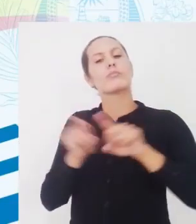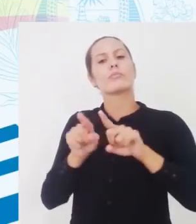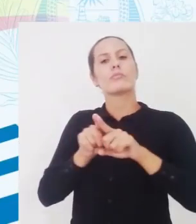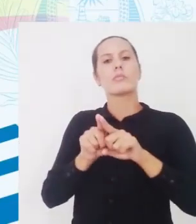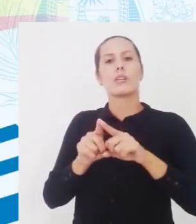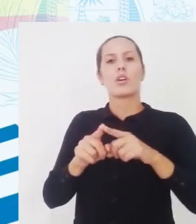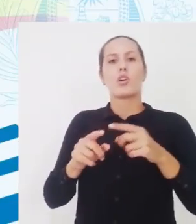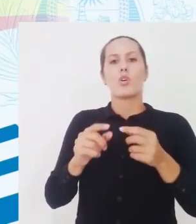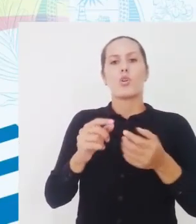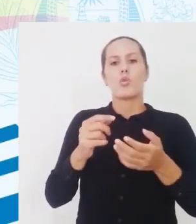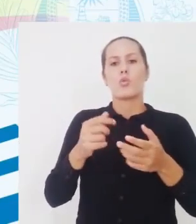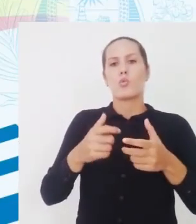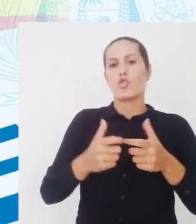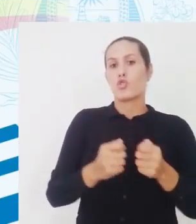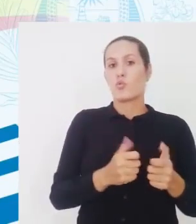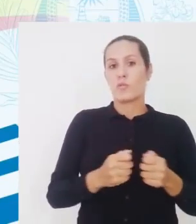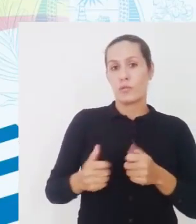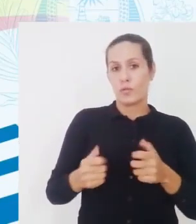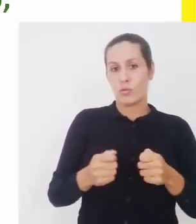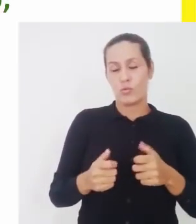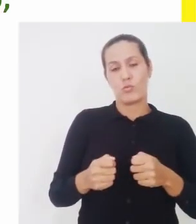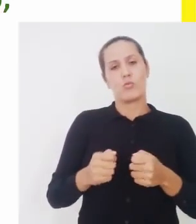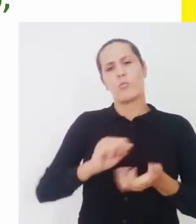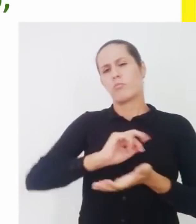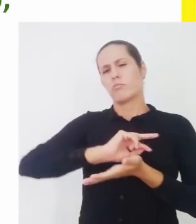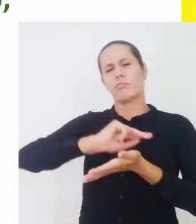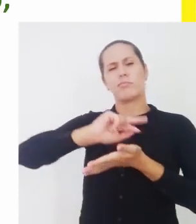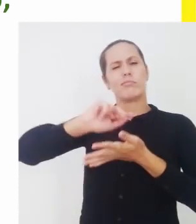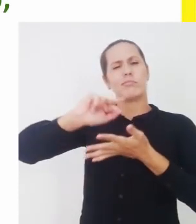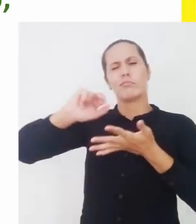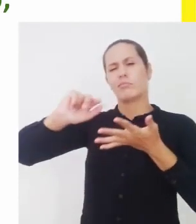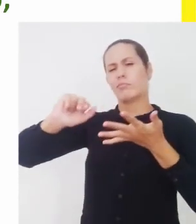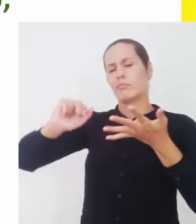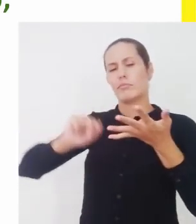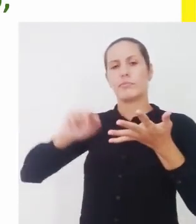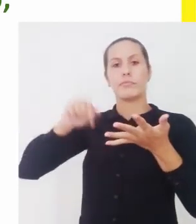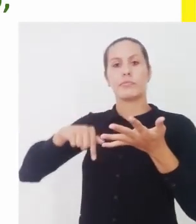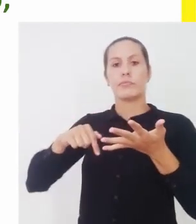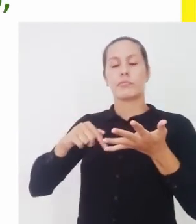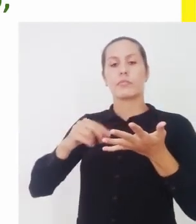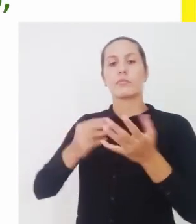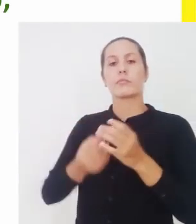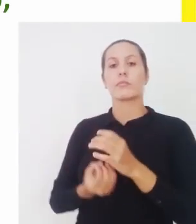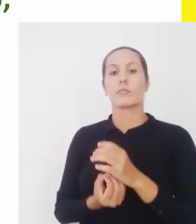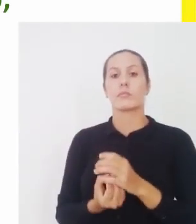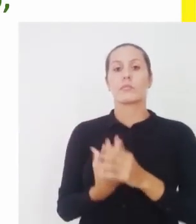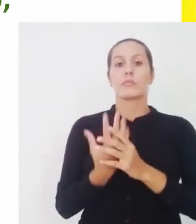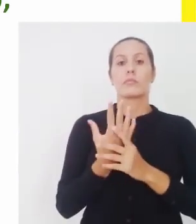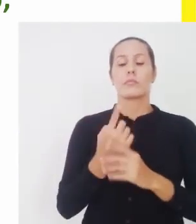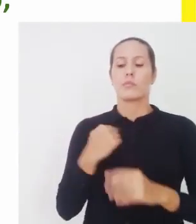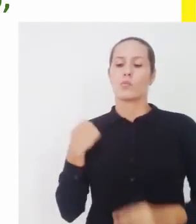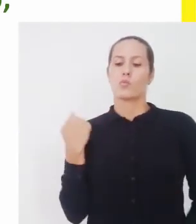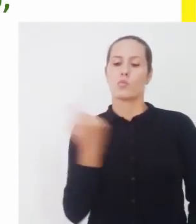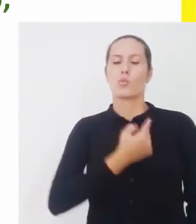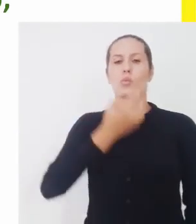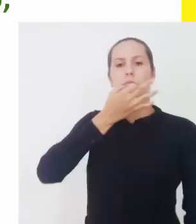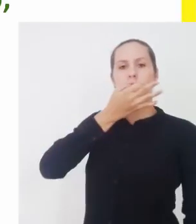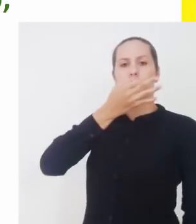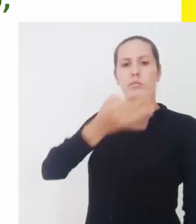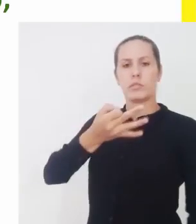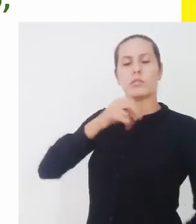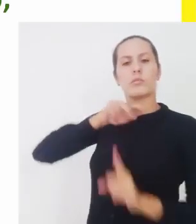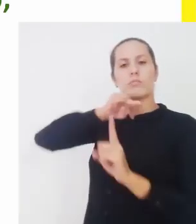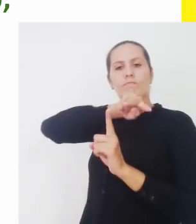certo? Então se liga aí no que vai aparecer para você. Todo mundo tem um ponto de vista sobre as coisas, que é formado